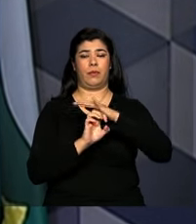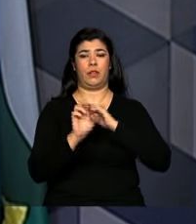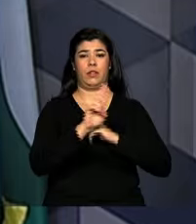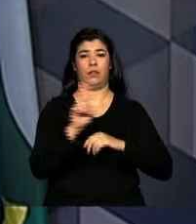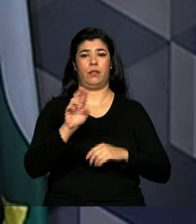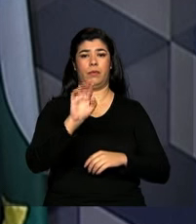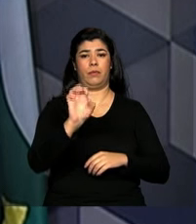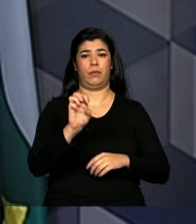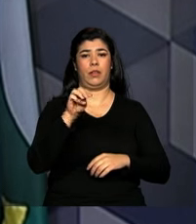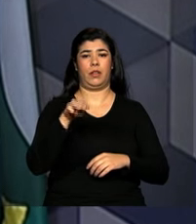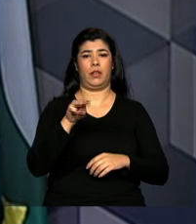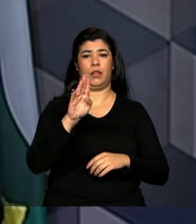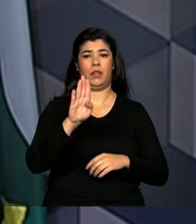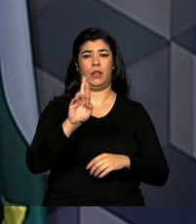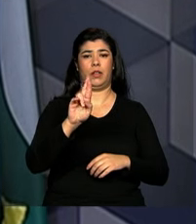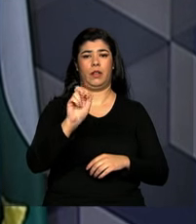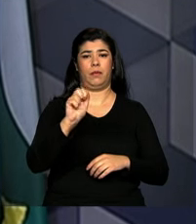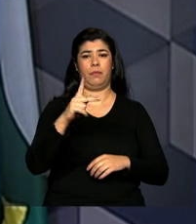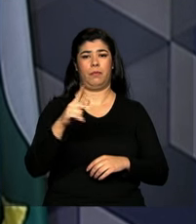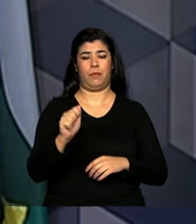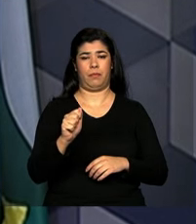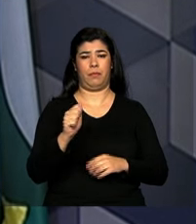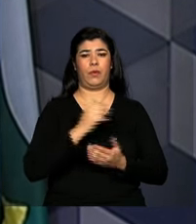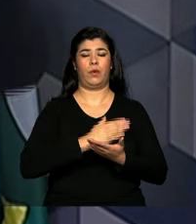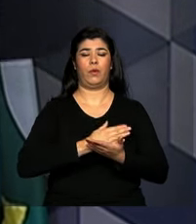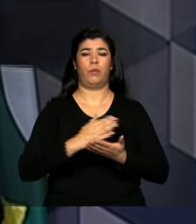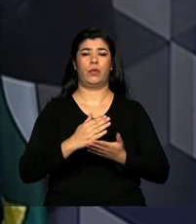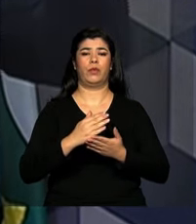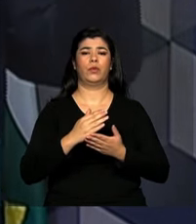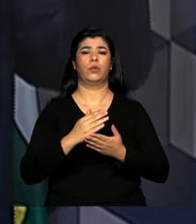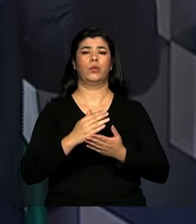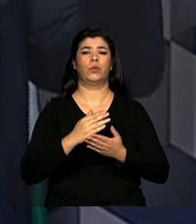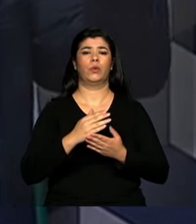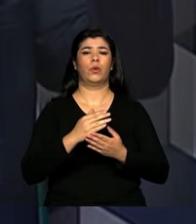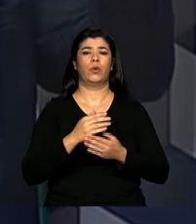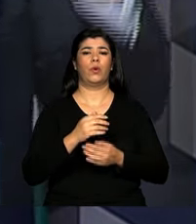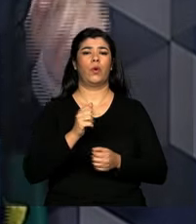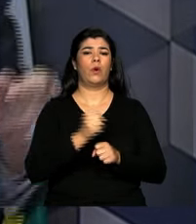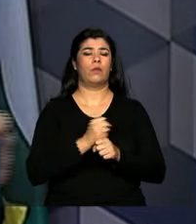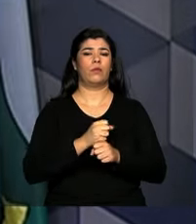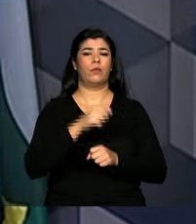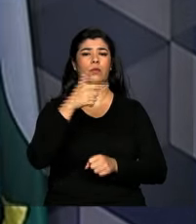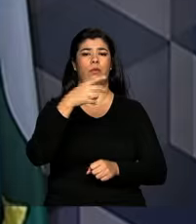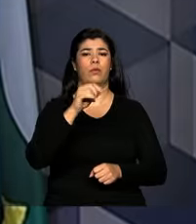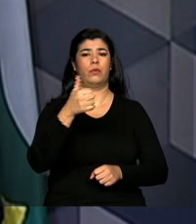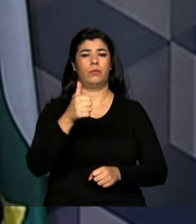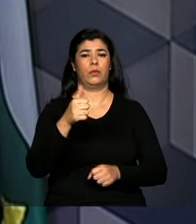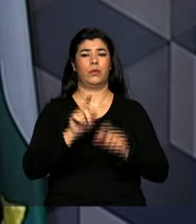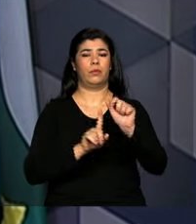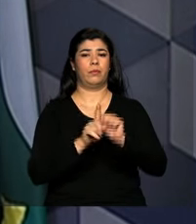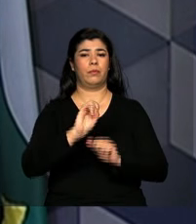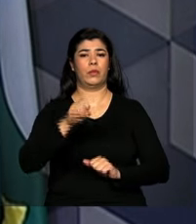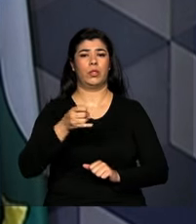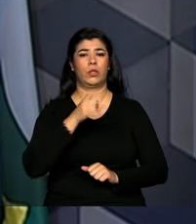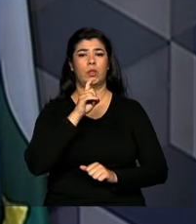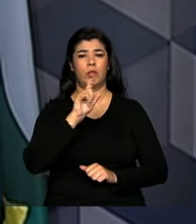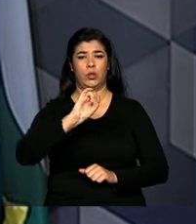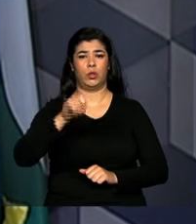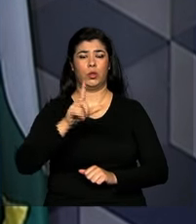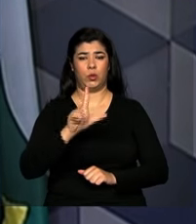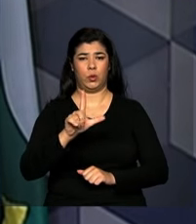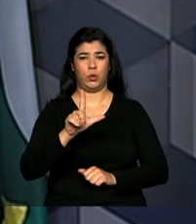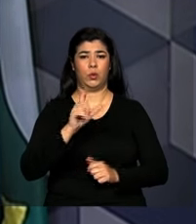aqui começamos em julho de 2011 o primeiro contrato assinado. Nós já estamos com mais de 9